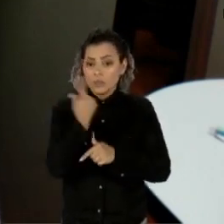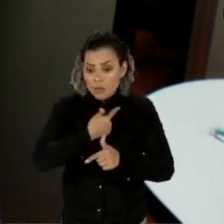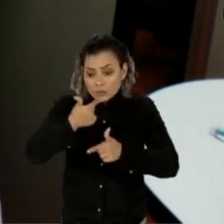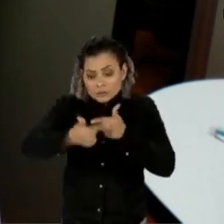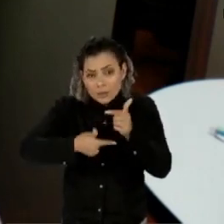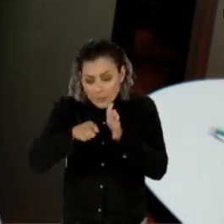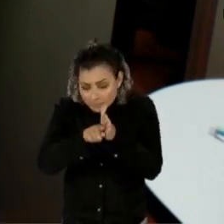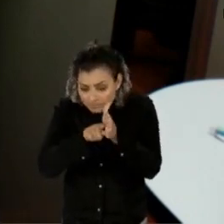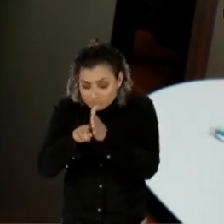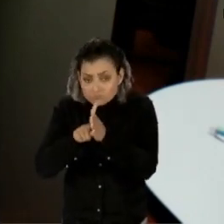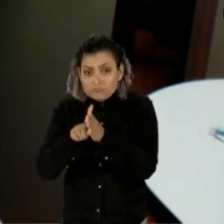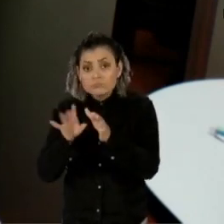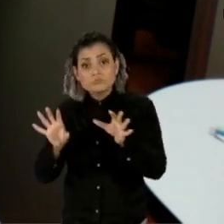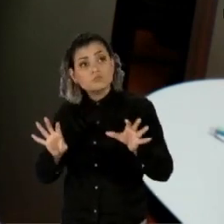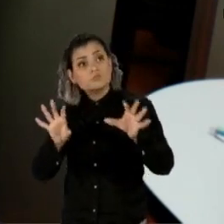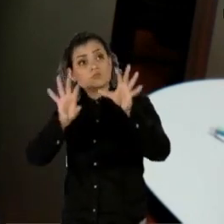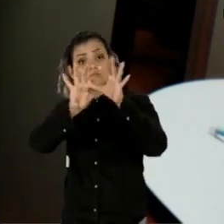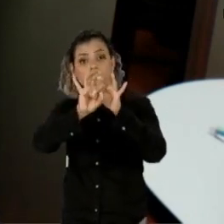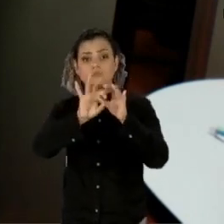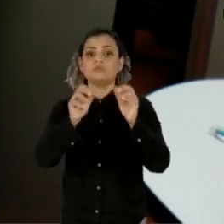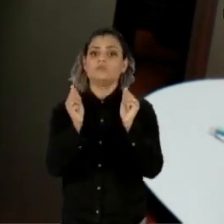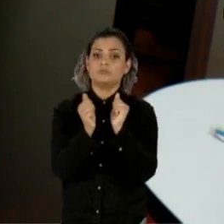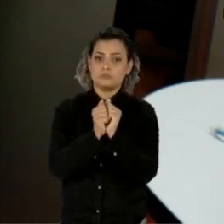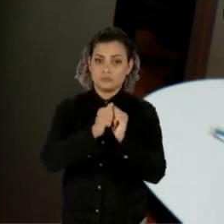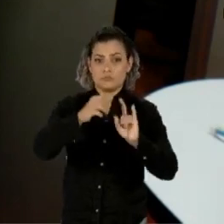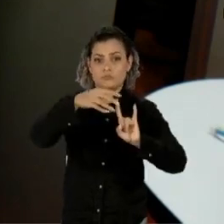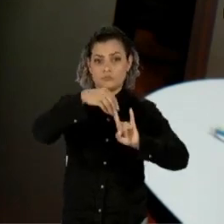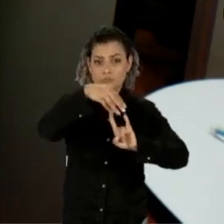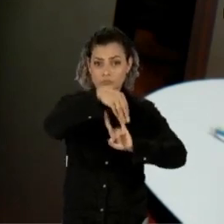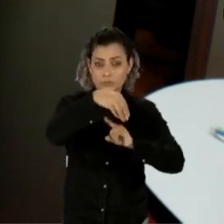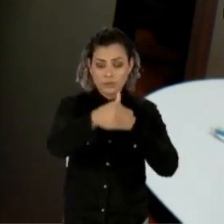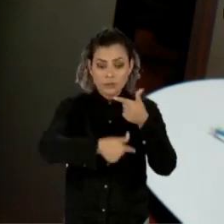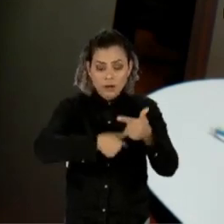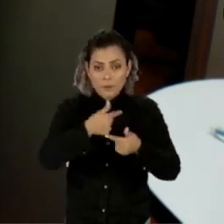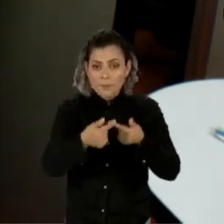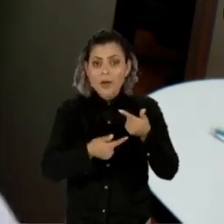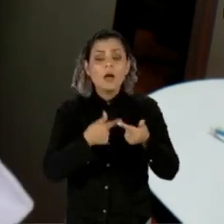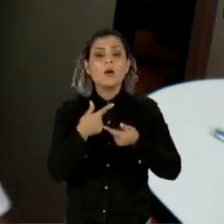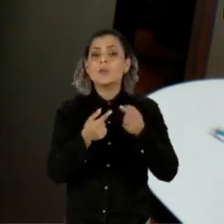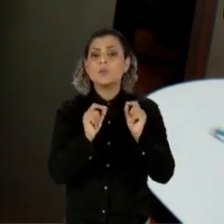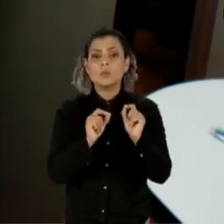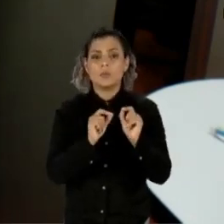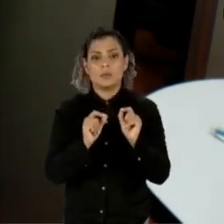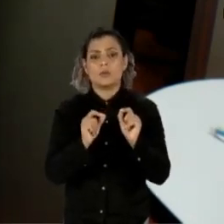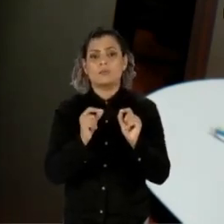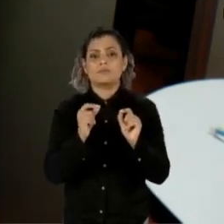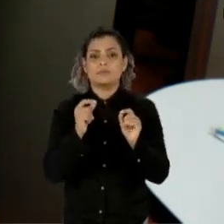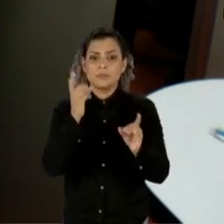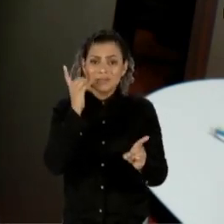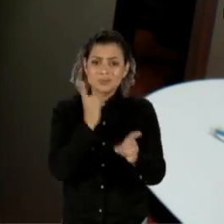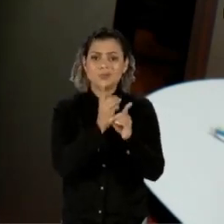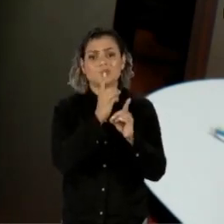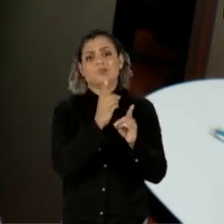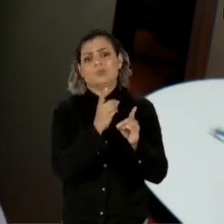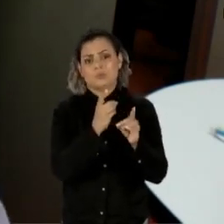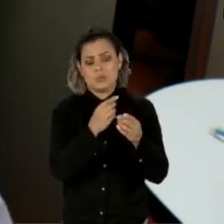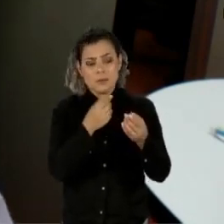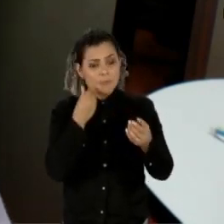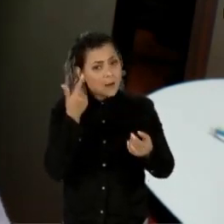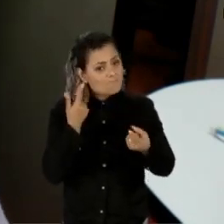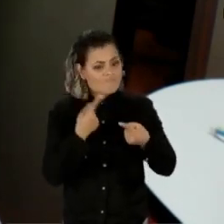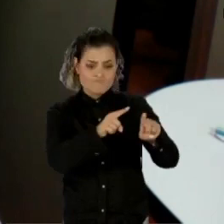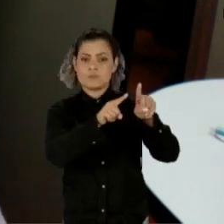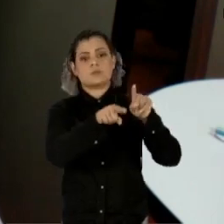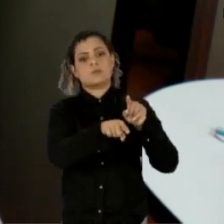junto com o pessoal da da fiocruz como que nós fazemos agora para encarar a enfrentar